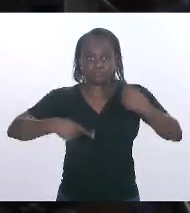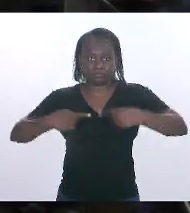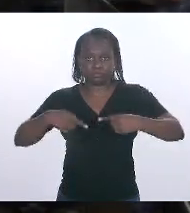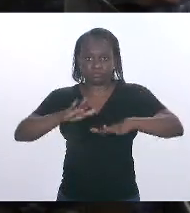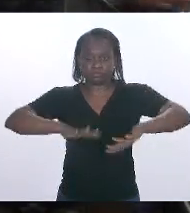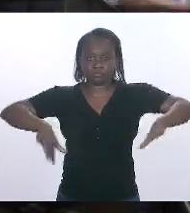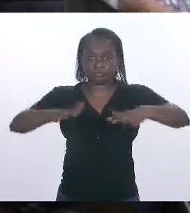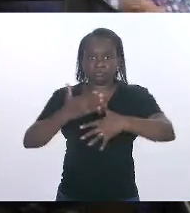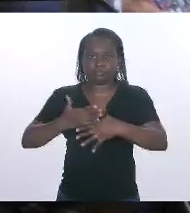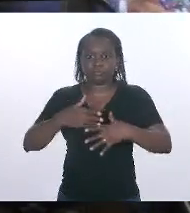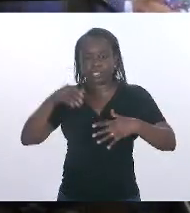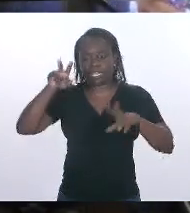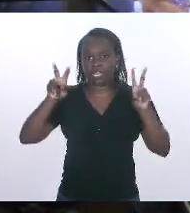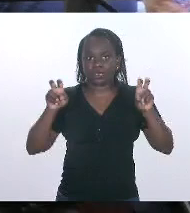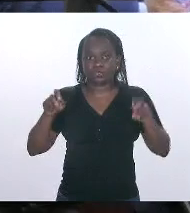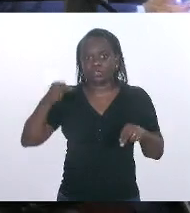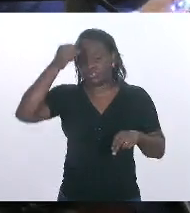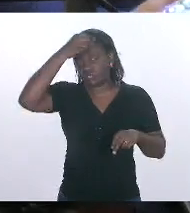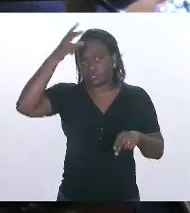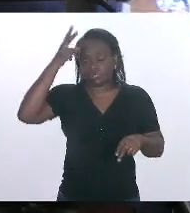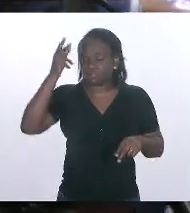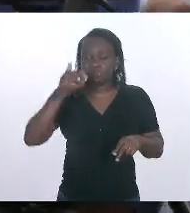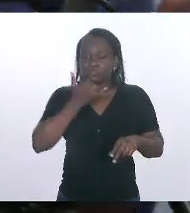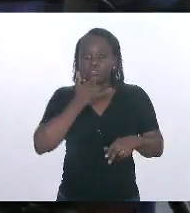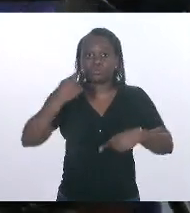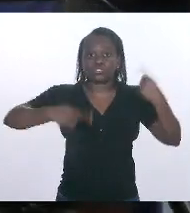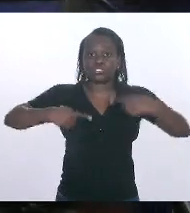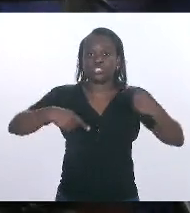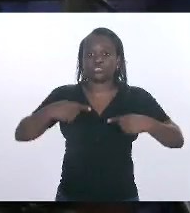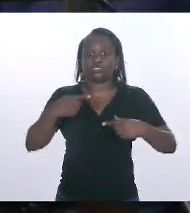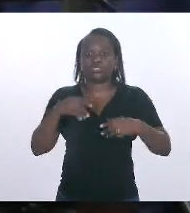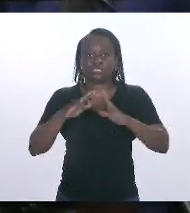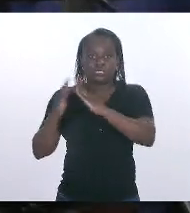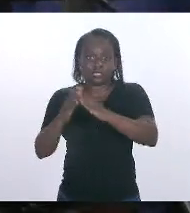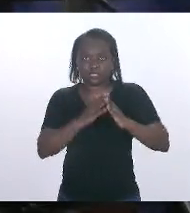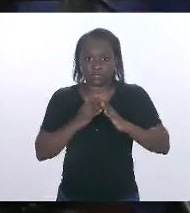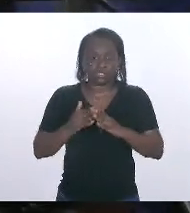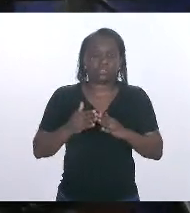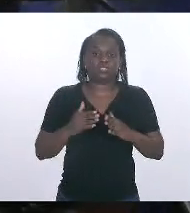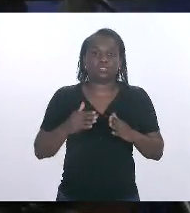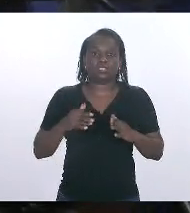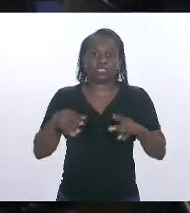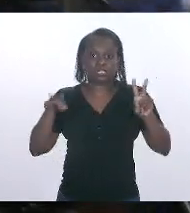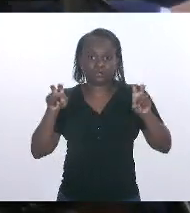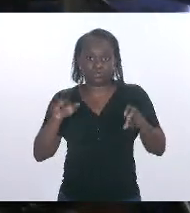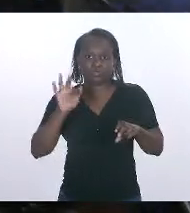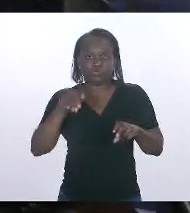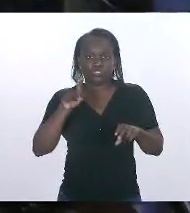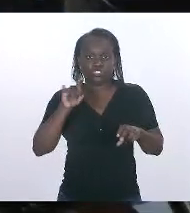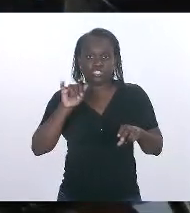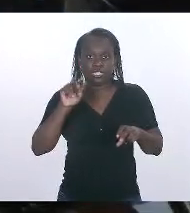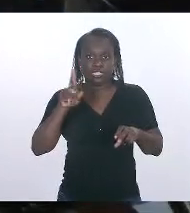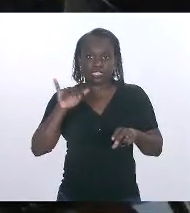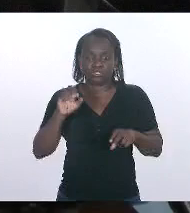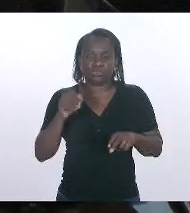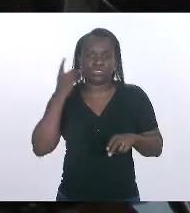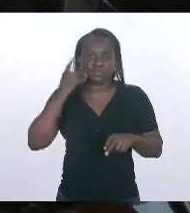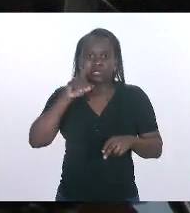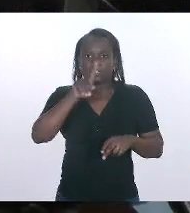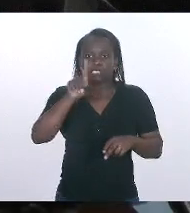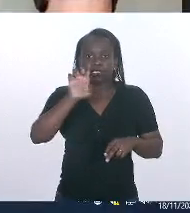Urbana e Assuntos Municipais, Política Urbana, Habitação, Assuntos Fundiários, deputada